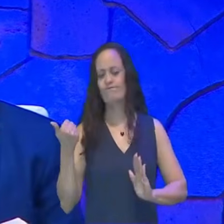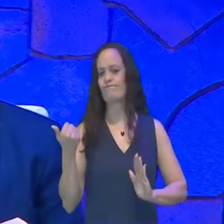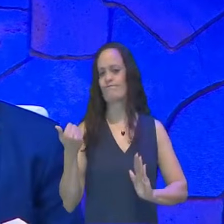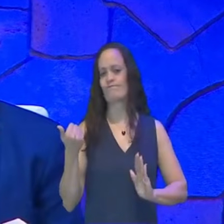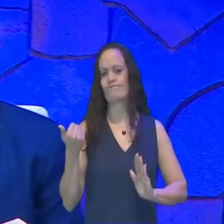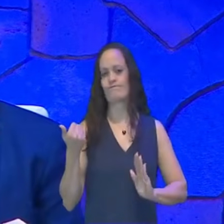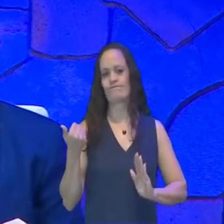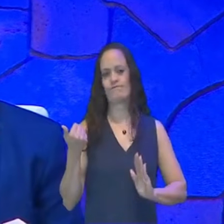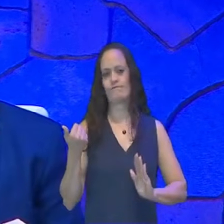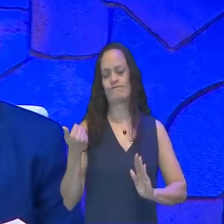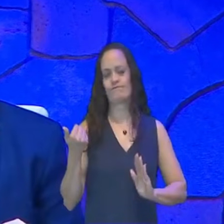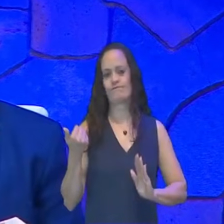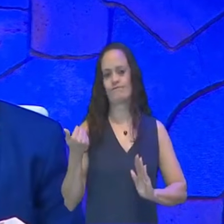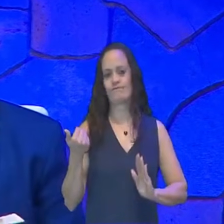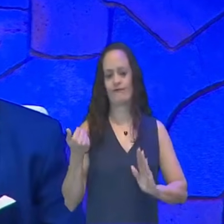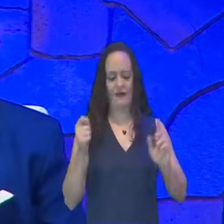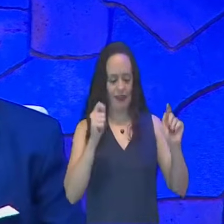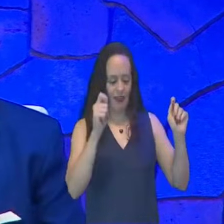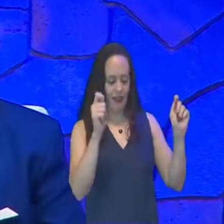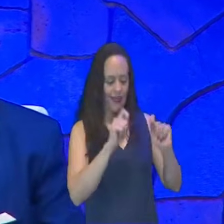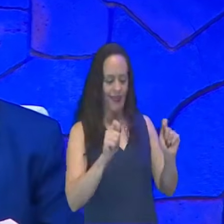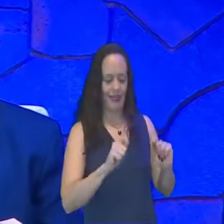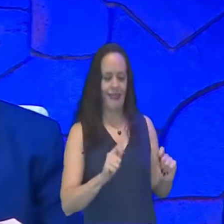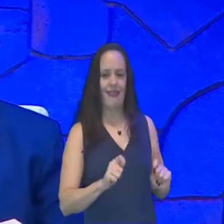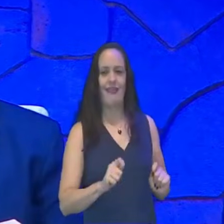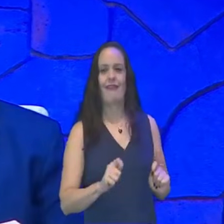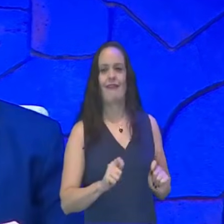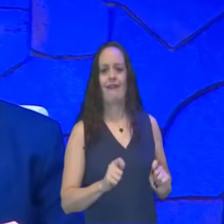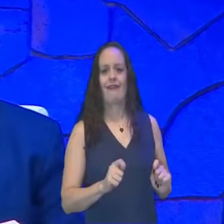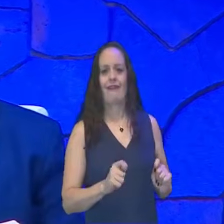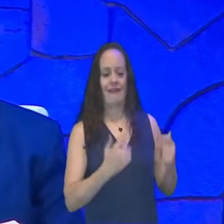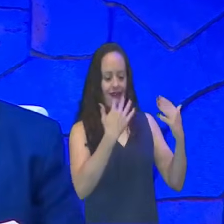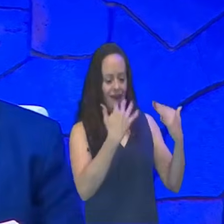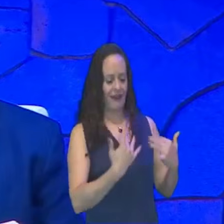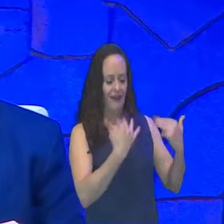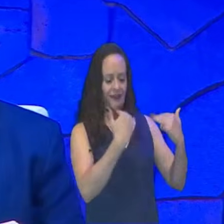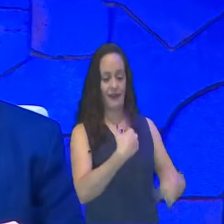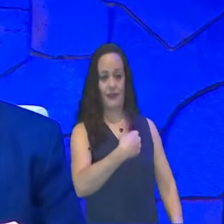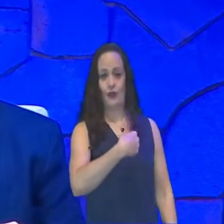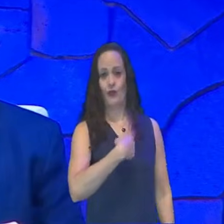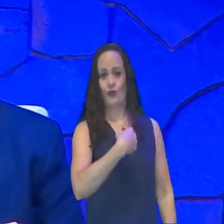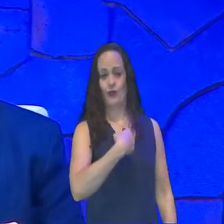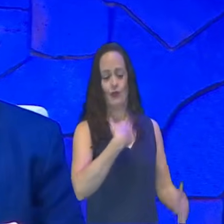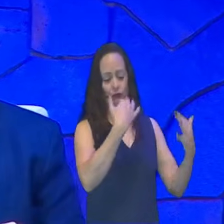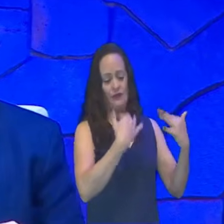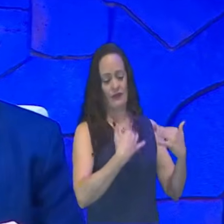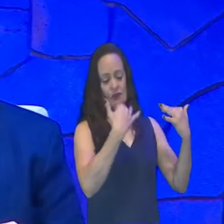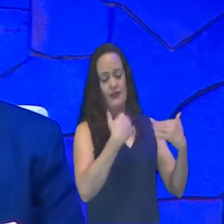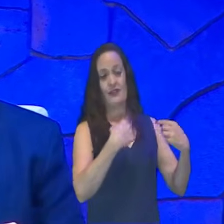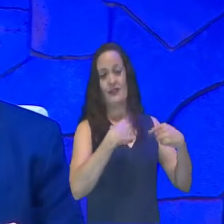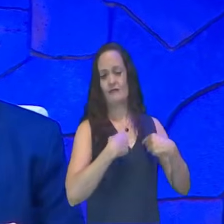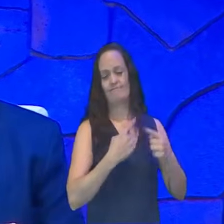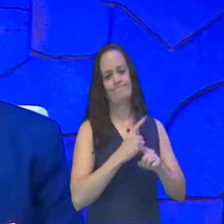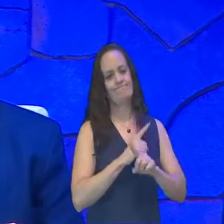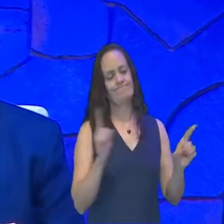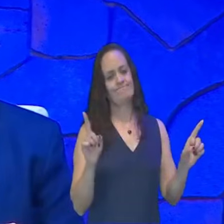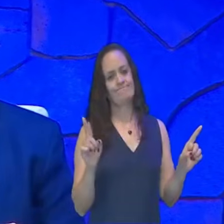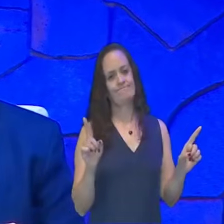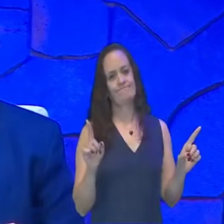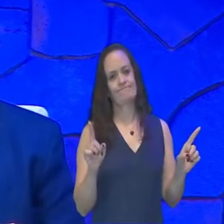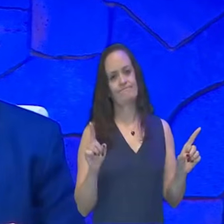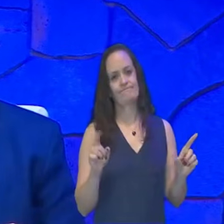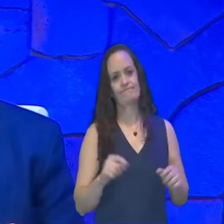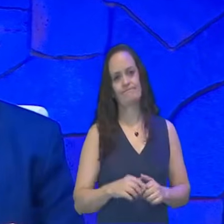acabar com estes falsos deuses à nossa imagem. E isso não é apenas um esforço meramente intelectual,